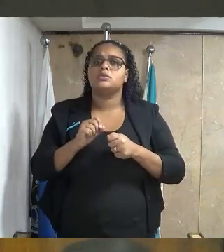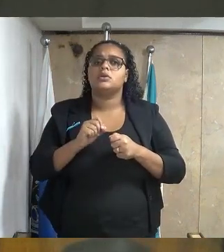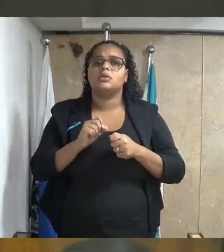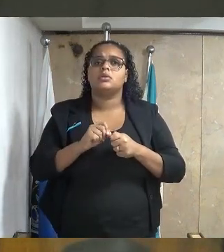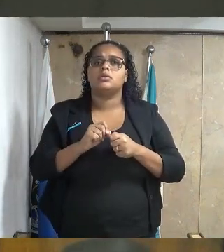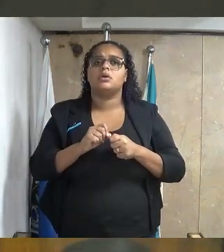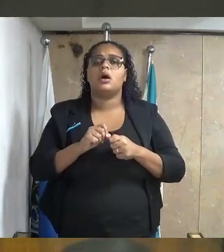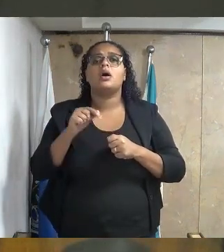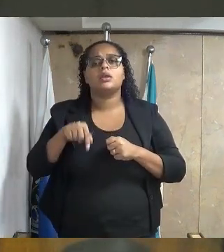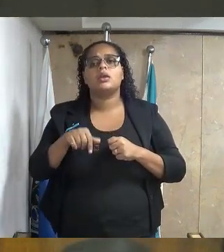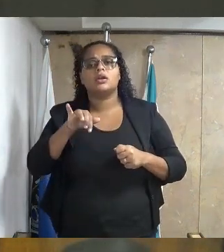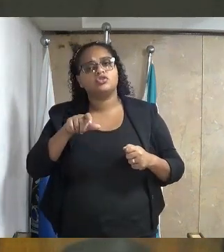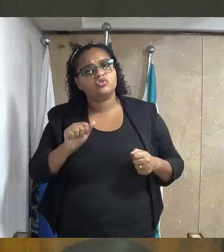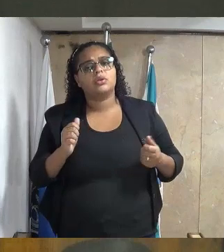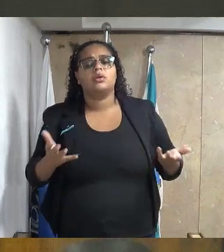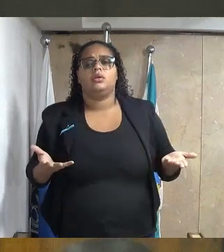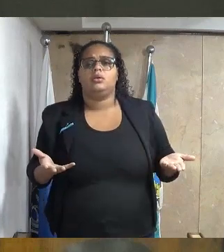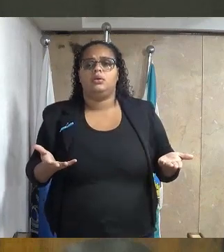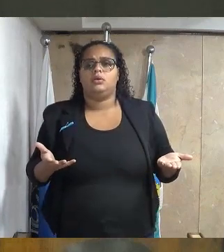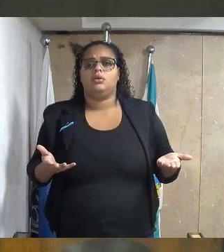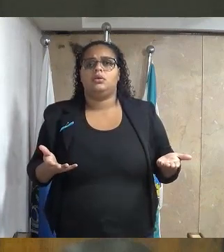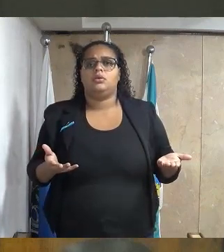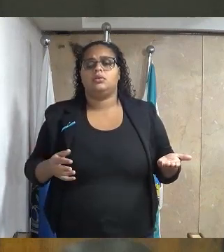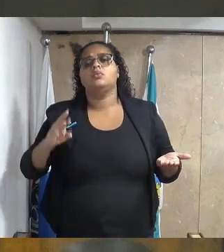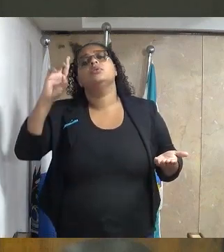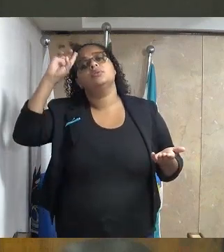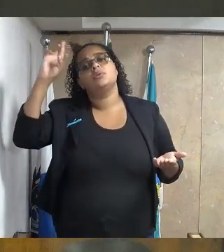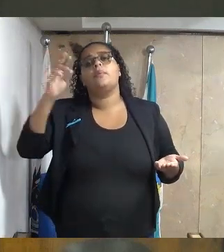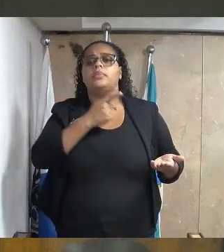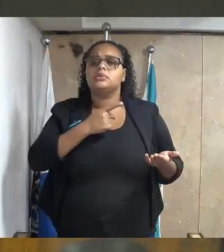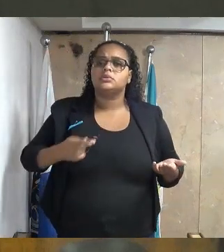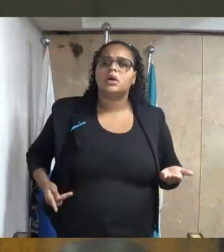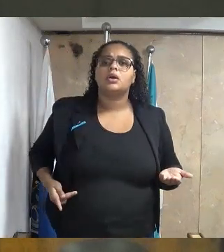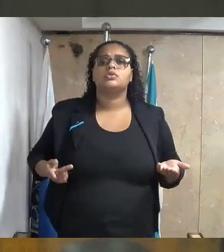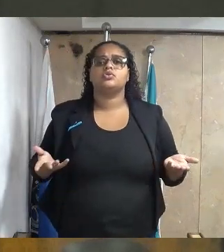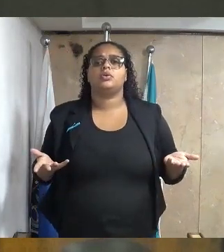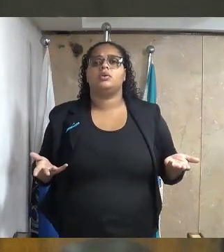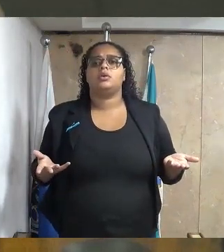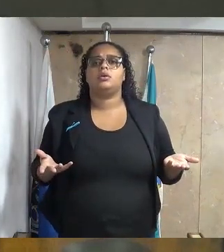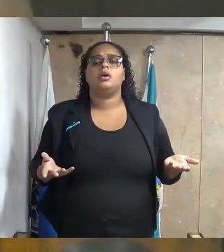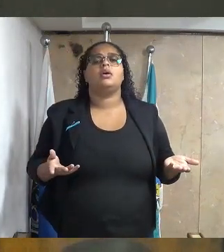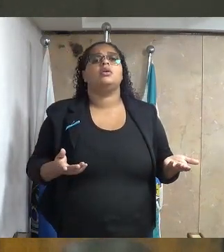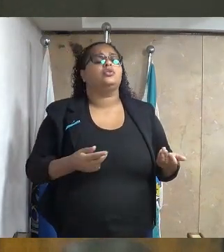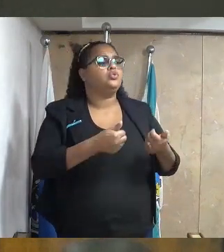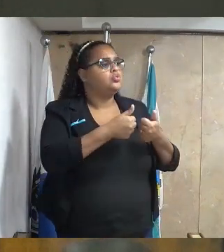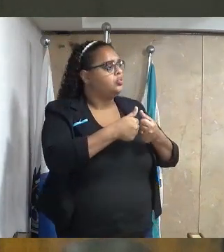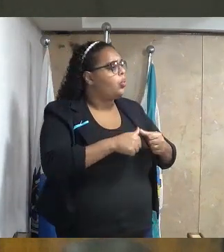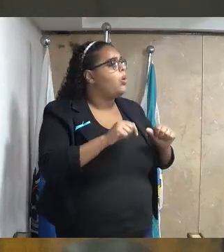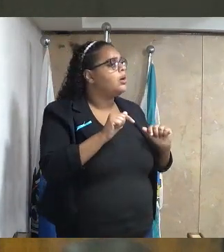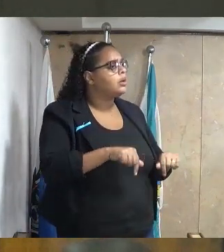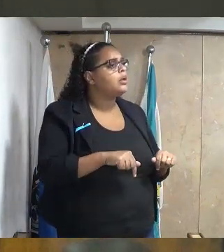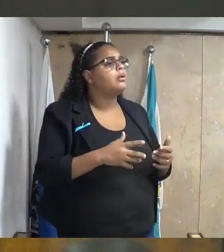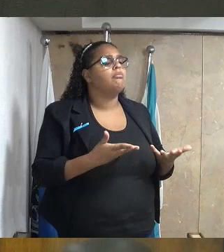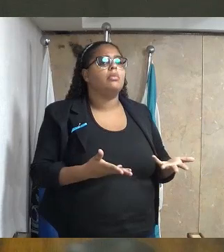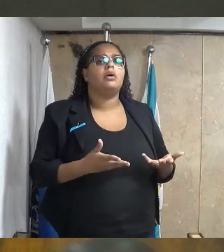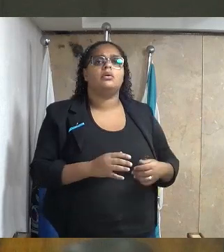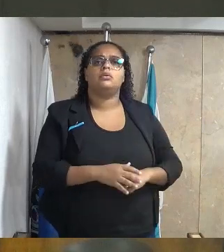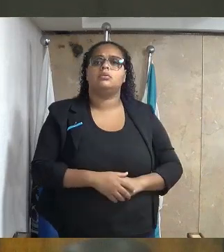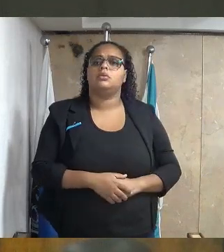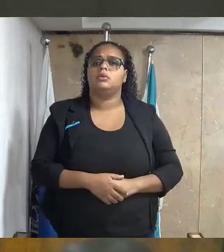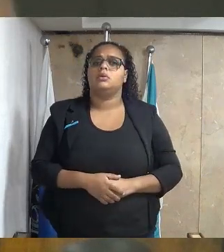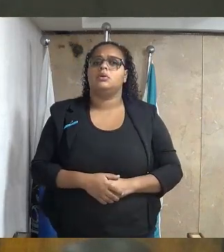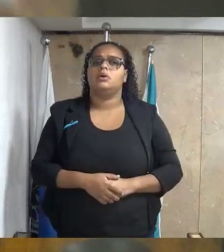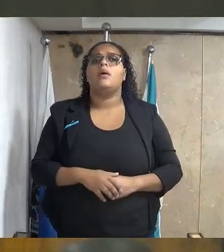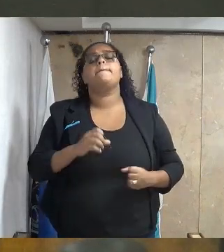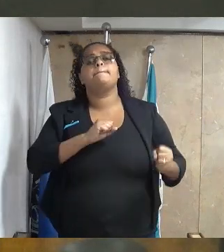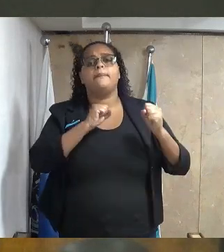em Duque de Caxias. Então, senhor presidente, estou aqui para poder denunciar essas questões.